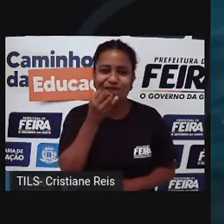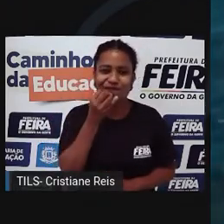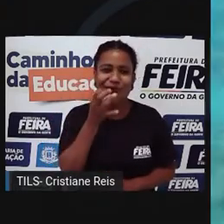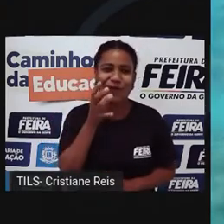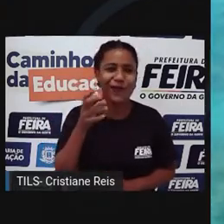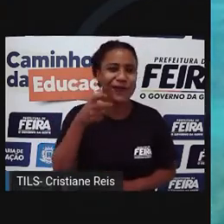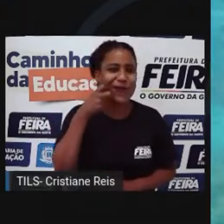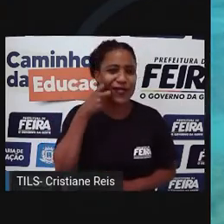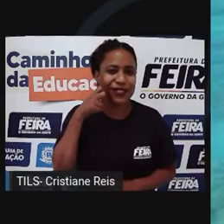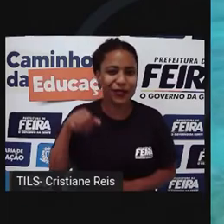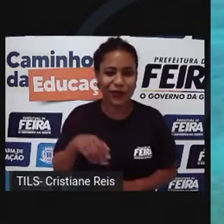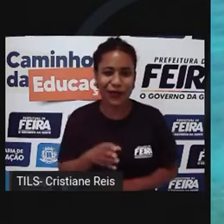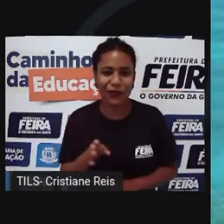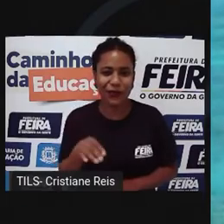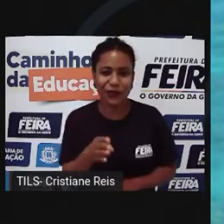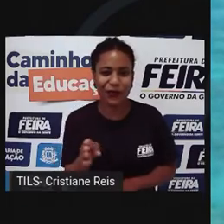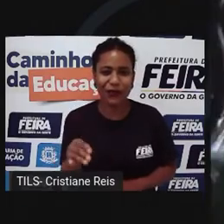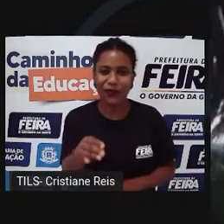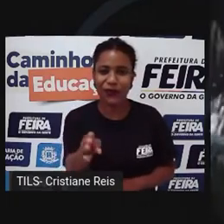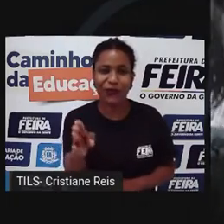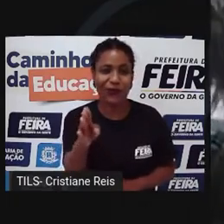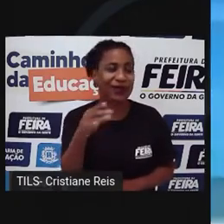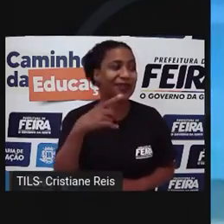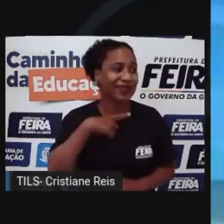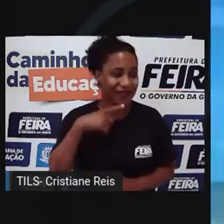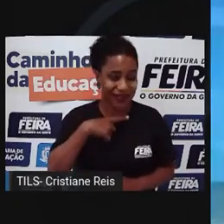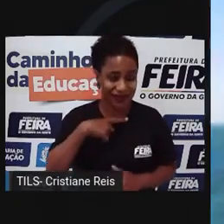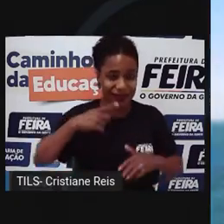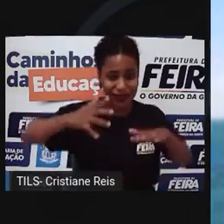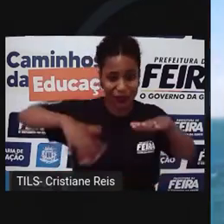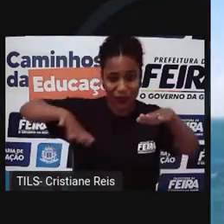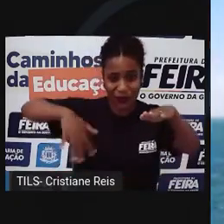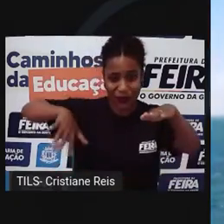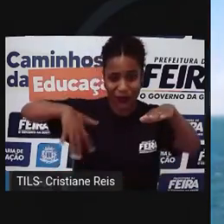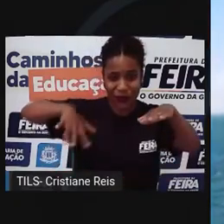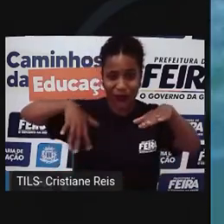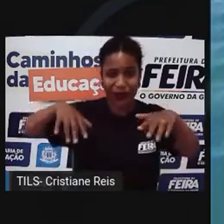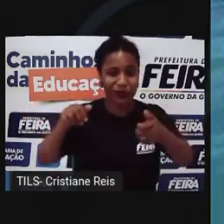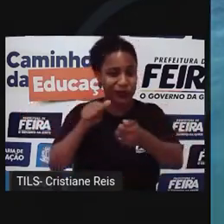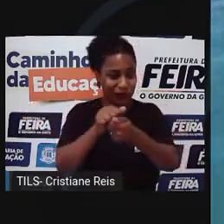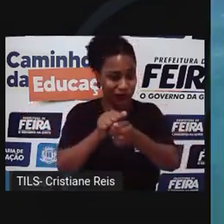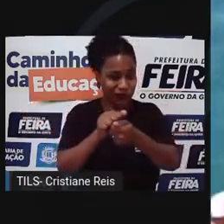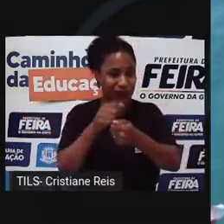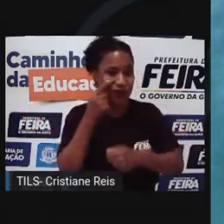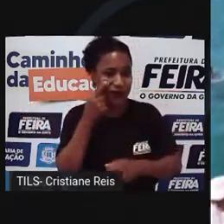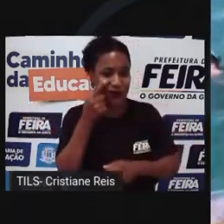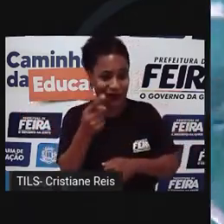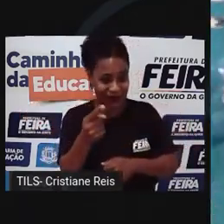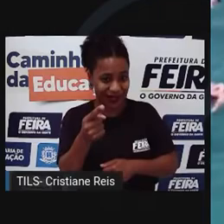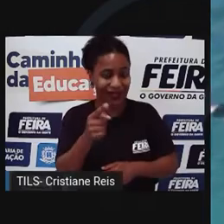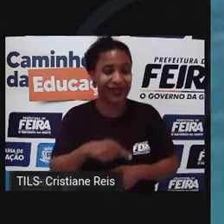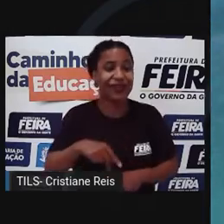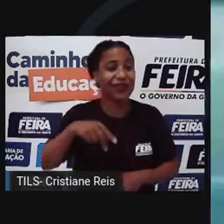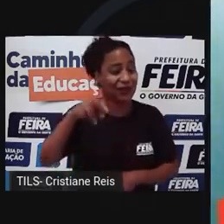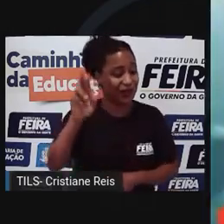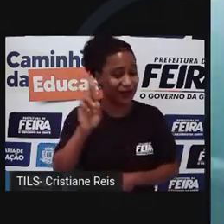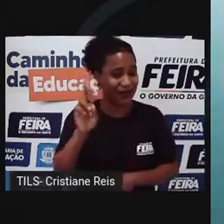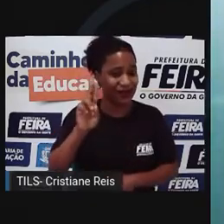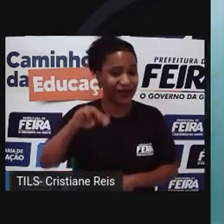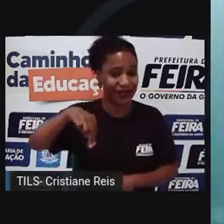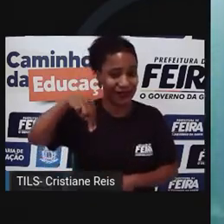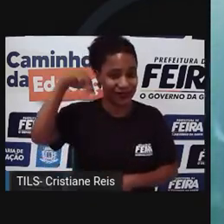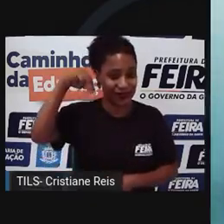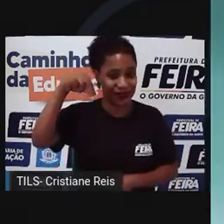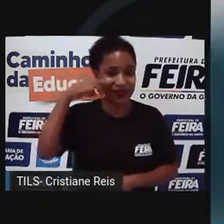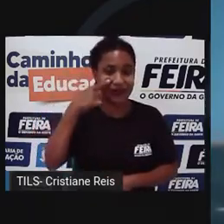alto mar e curtir um dos cenários mais lindos do Nordeste? Esse é o Parrachos de Maracajaú, que proporciona essa beleza